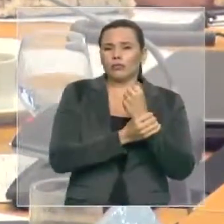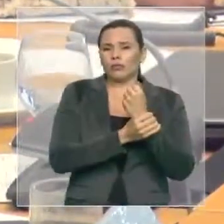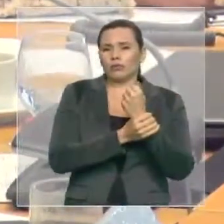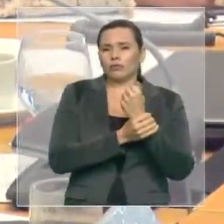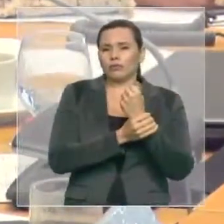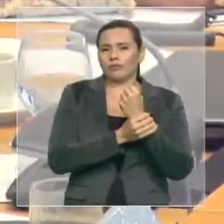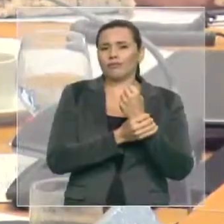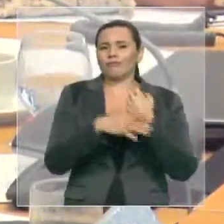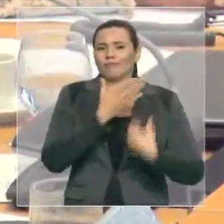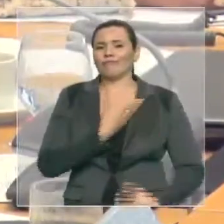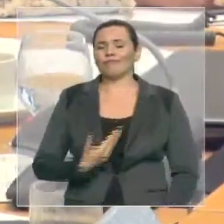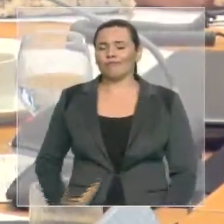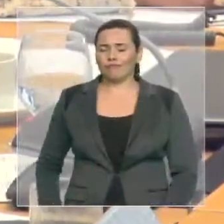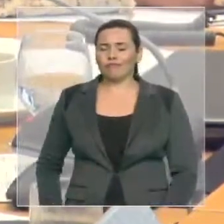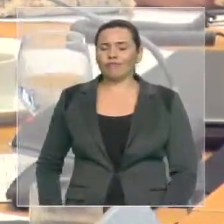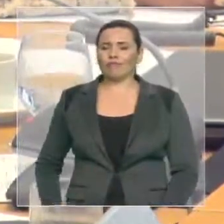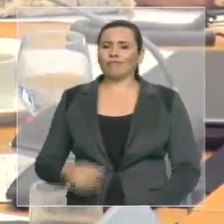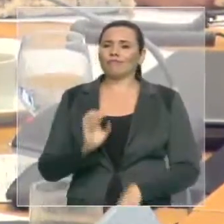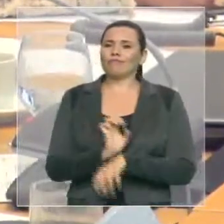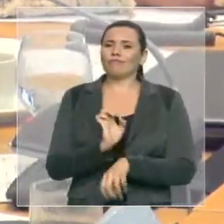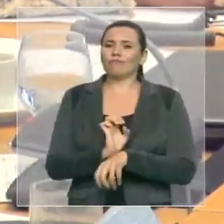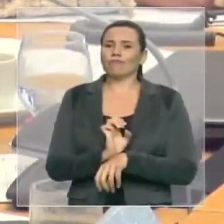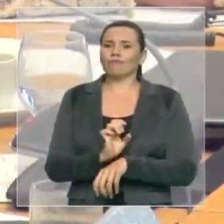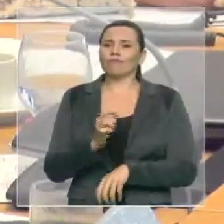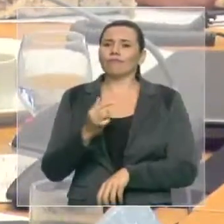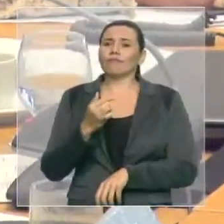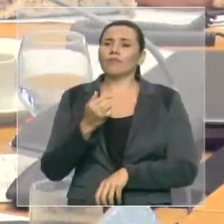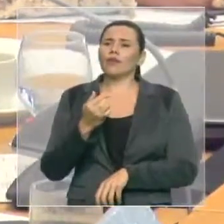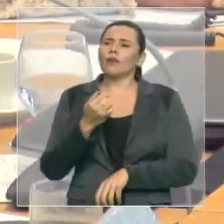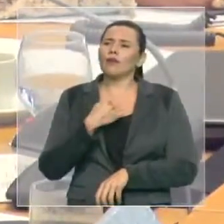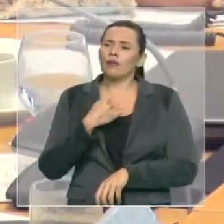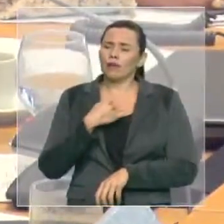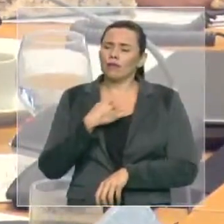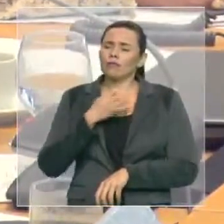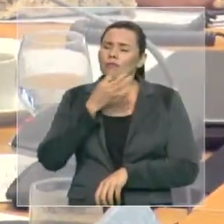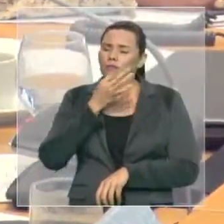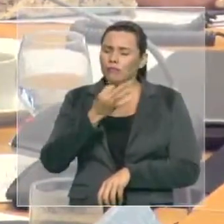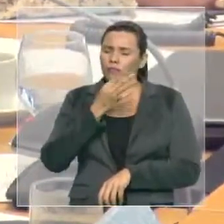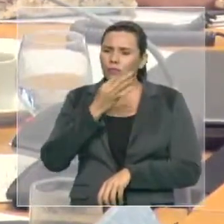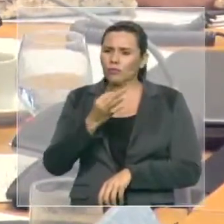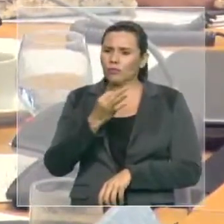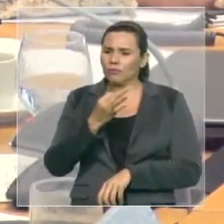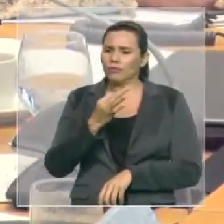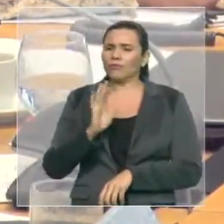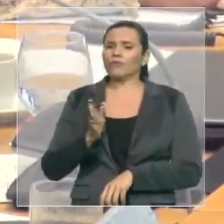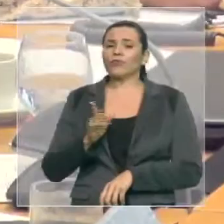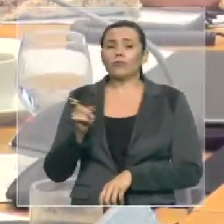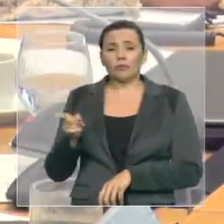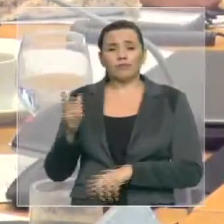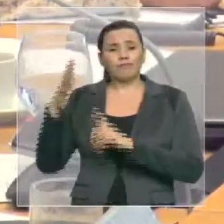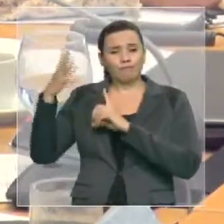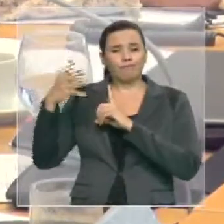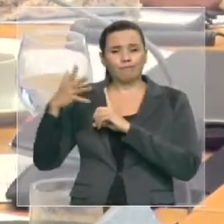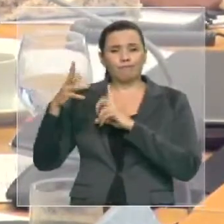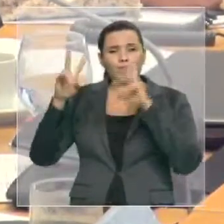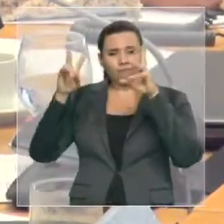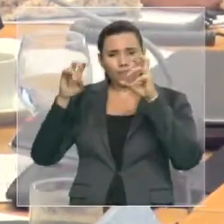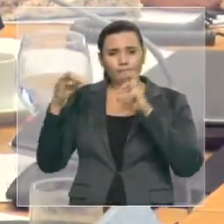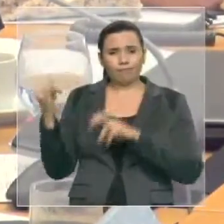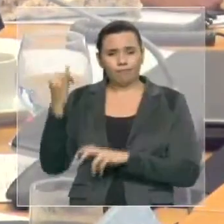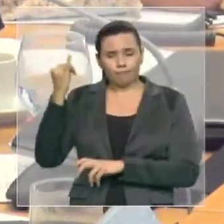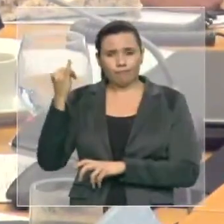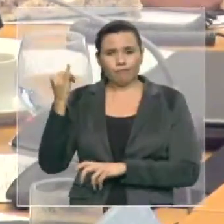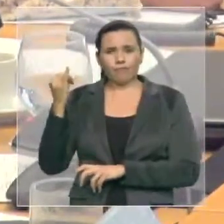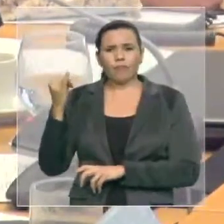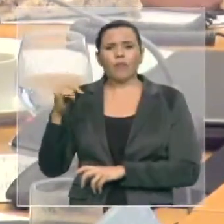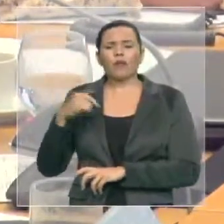e eu quero sugerir a Vossa Excelência que peça, já que Vossa Excelência trouxe o tema à baila, que Vossa Excelência faça um requerimento para que